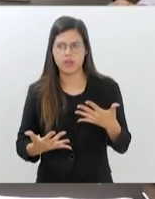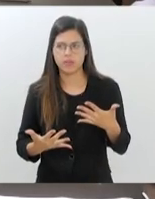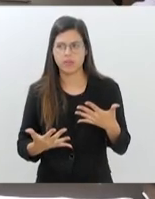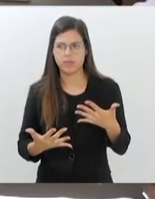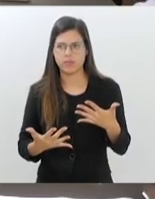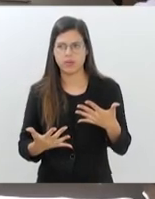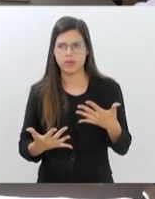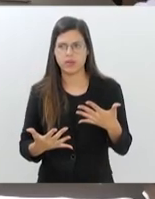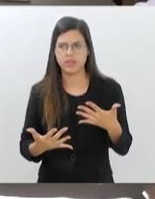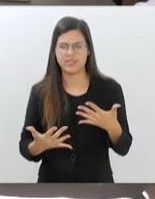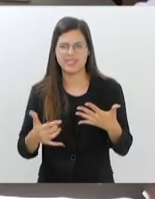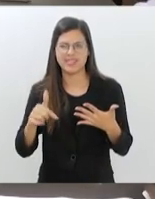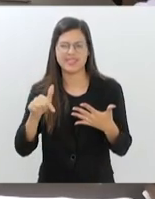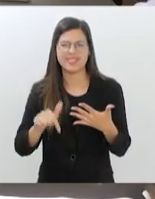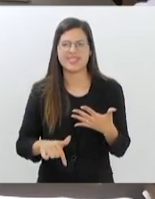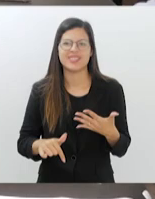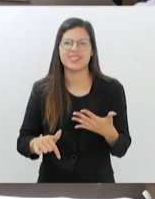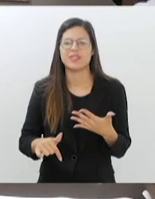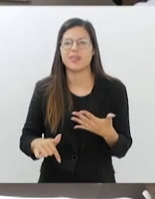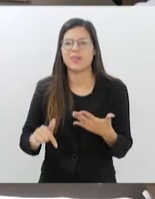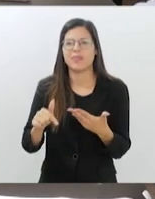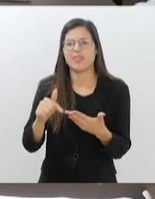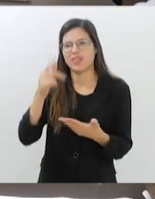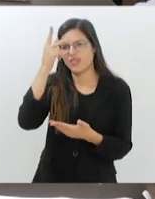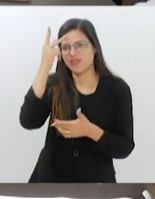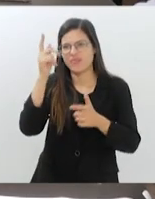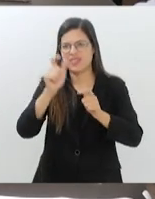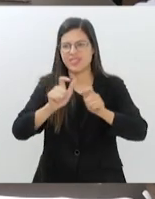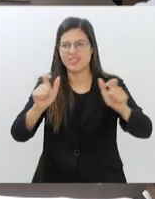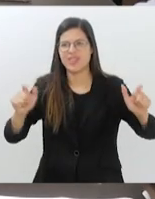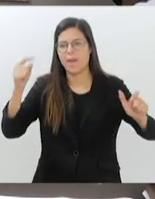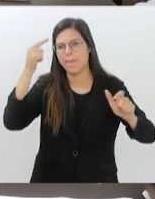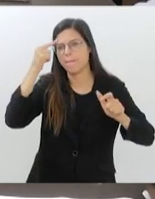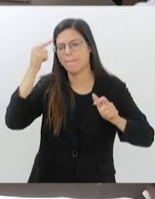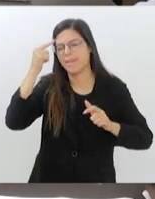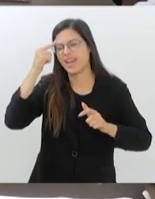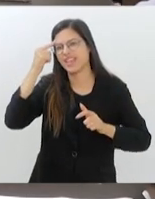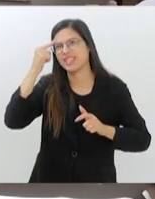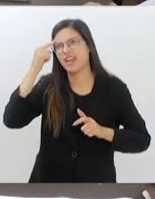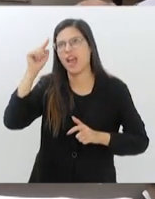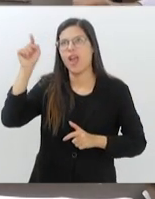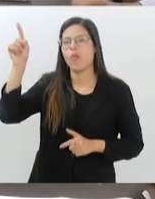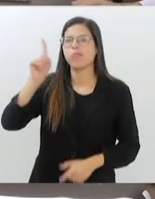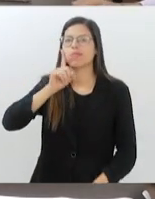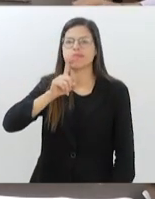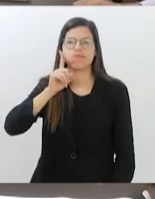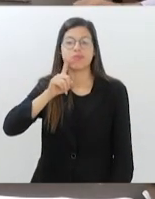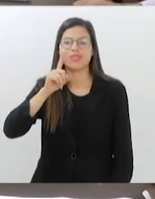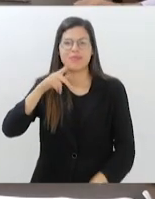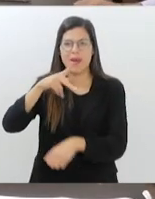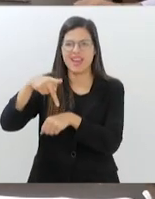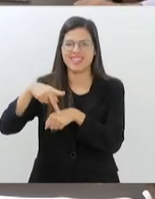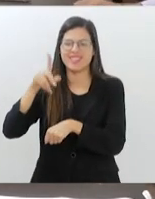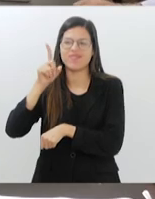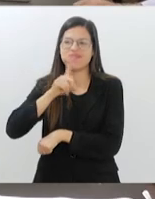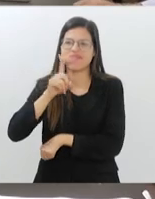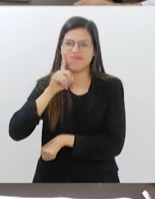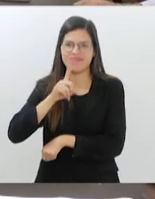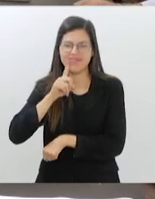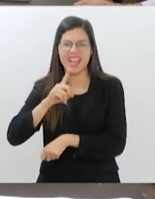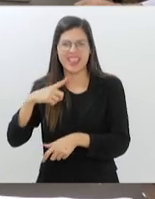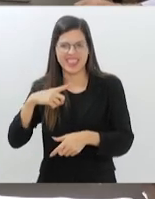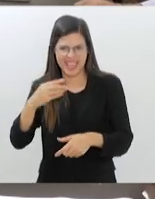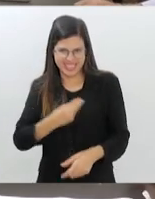então de fato você tem que muita gente até pensa assim puxa mas quando eu tô nos Estados Unidos eu vou falar existe uma